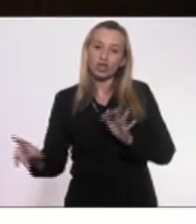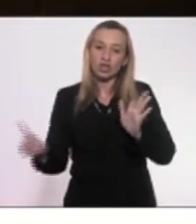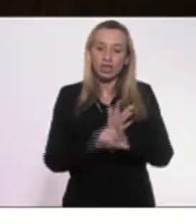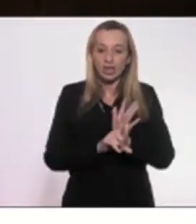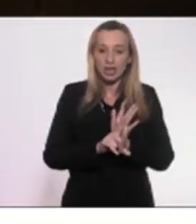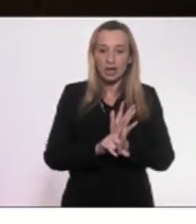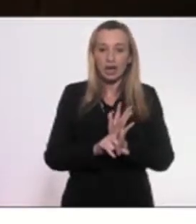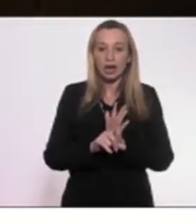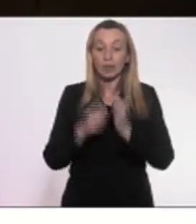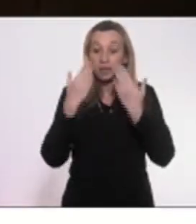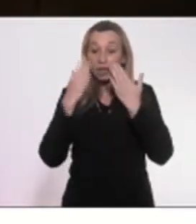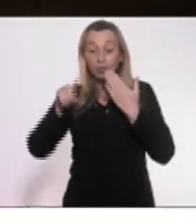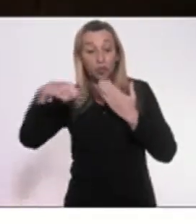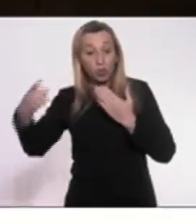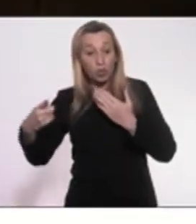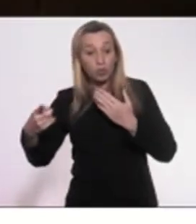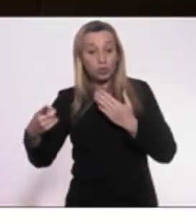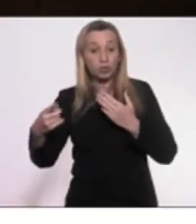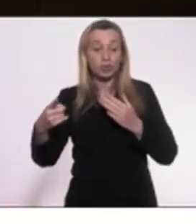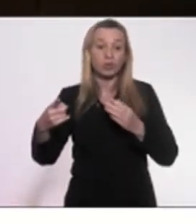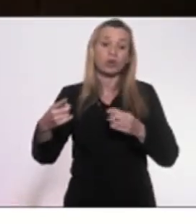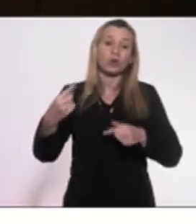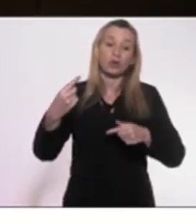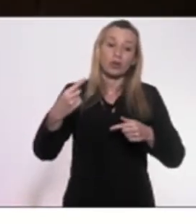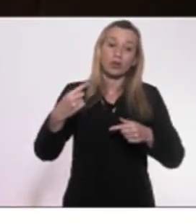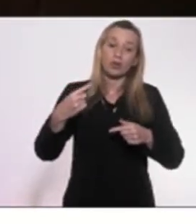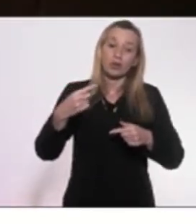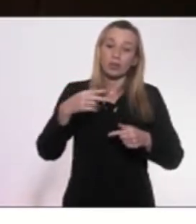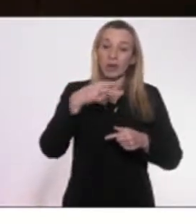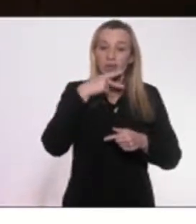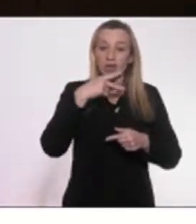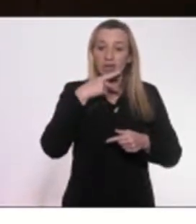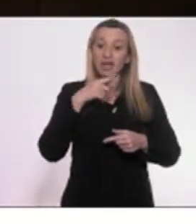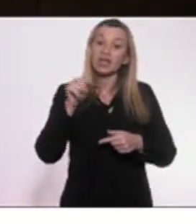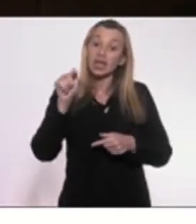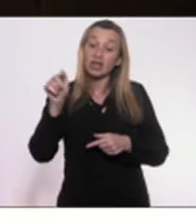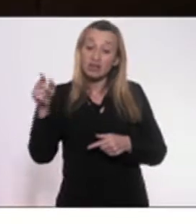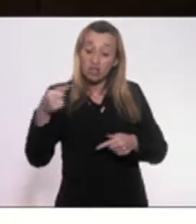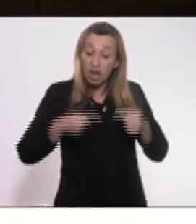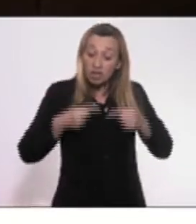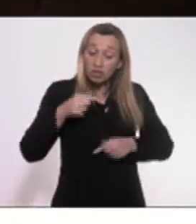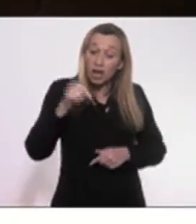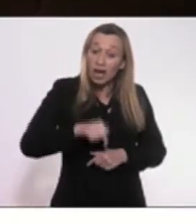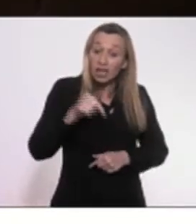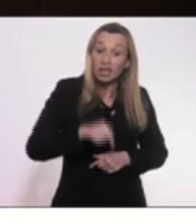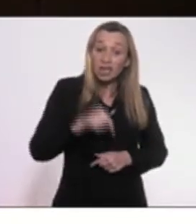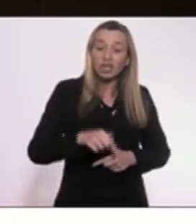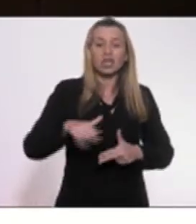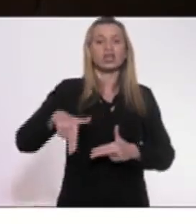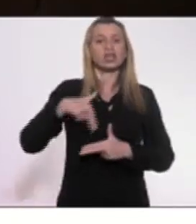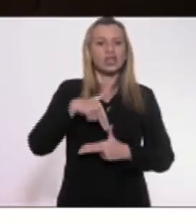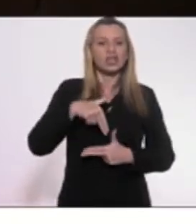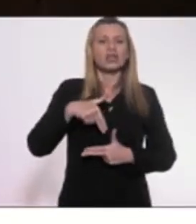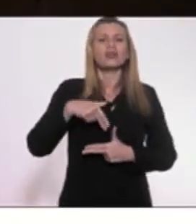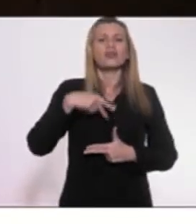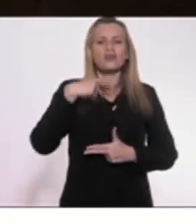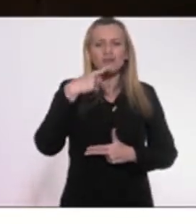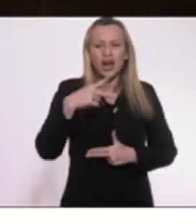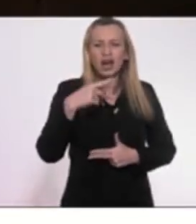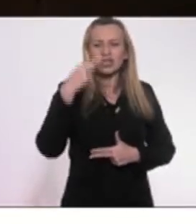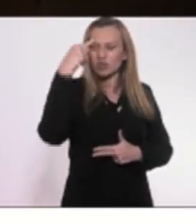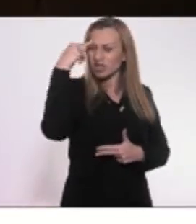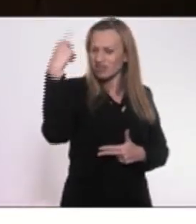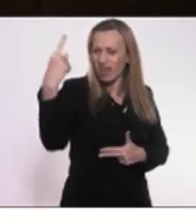parlamentar, que ele promova um embate aqui no plenário, que deve ser soberano. Suba essa tribuna, defenda as ideias, vá às